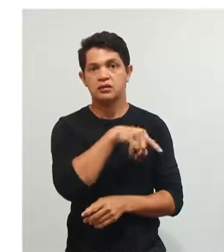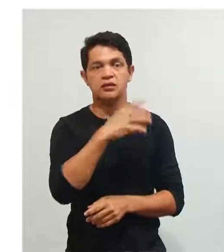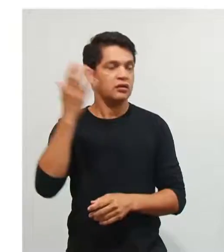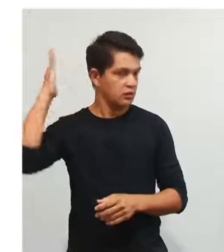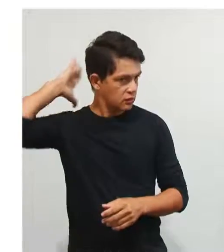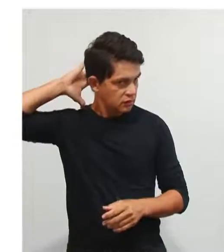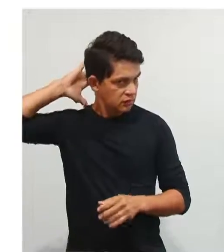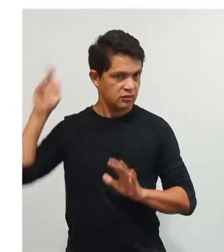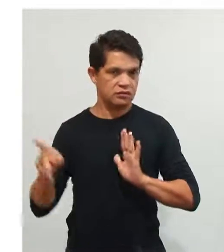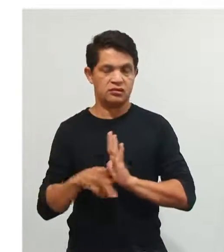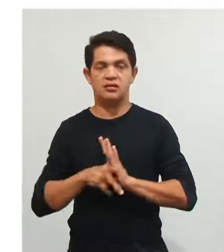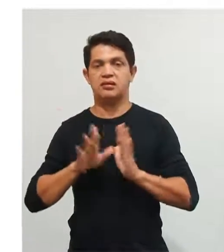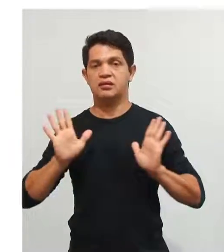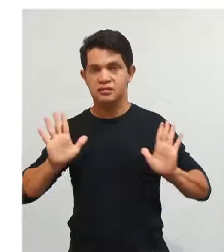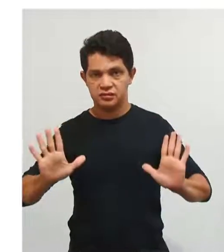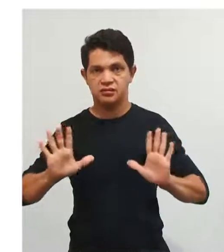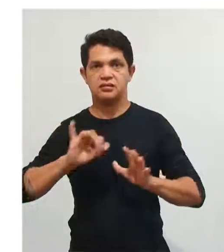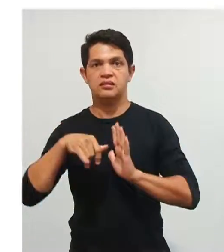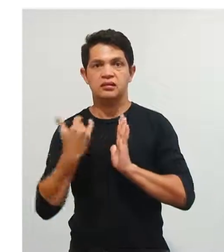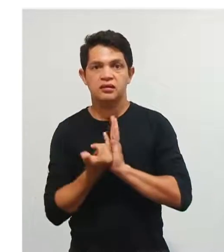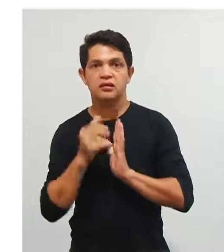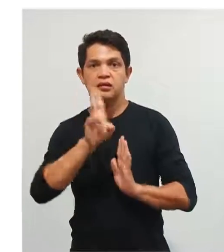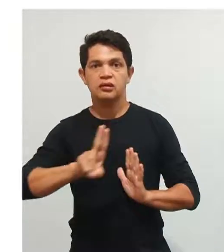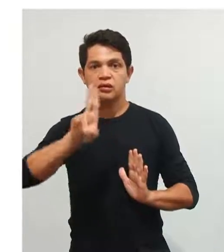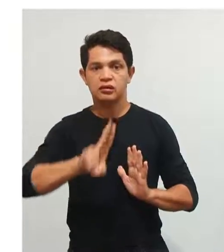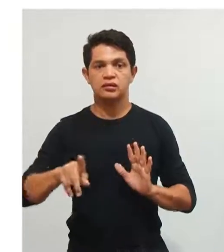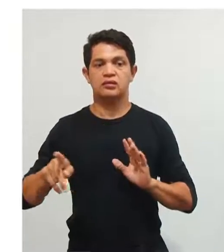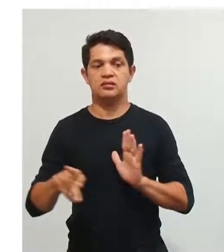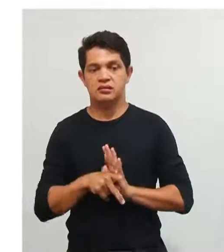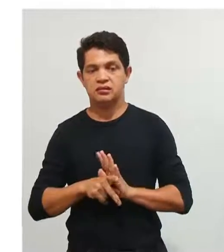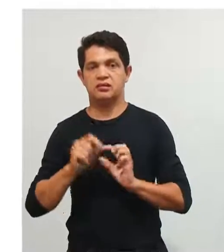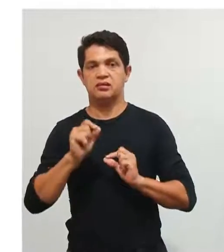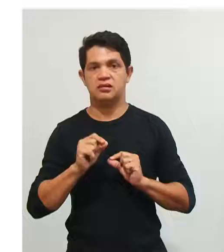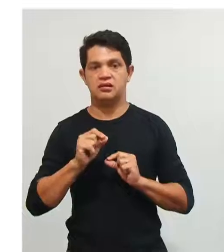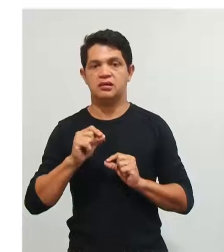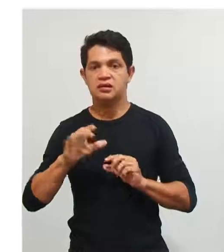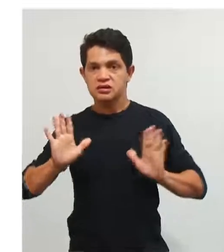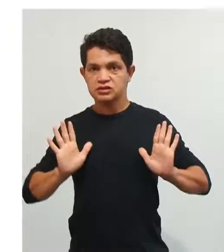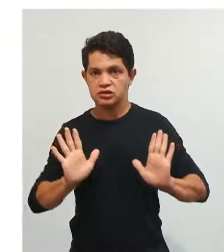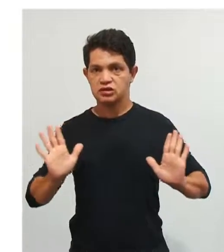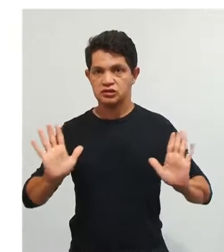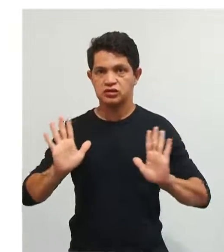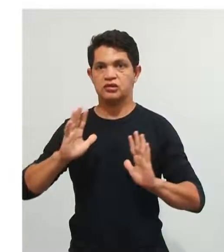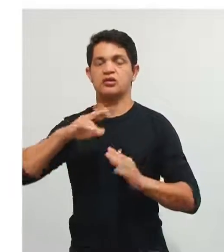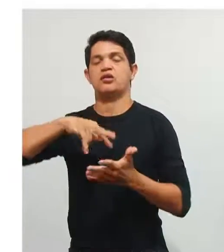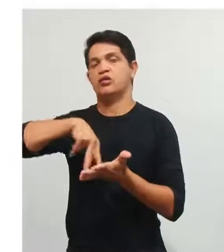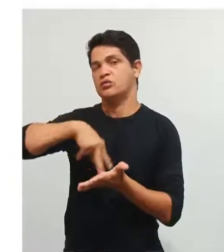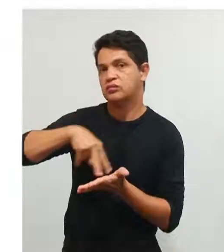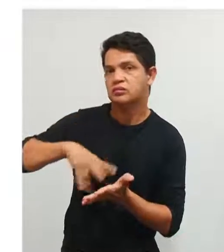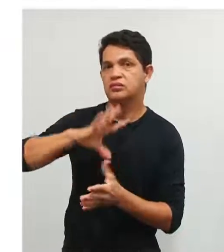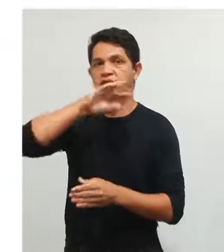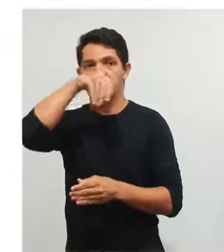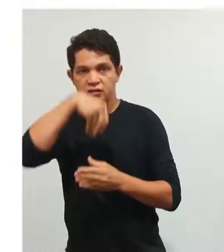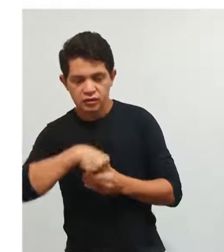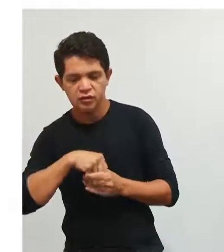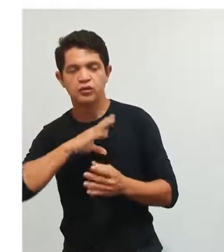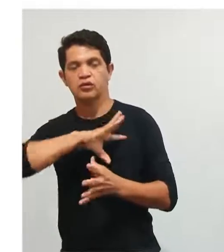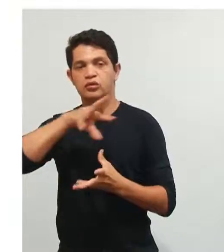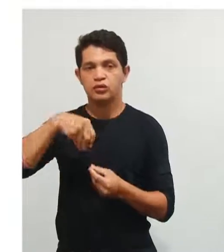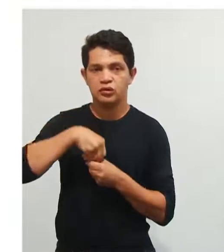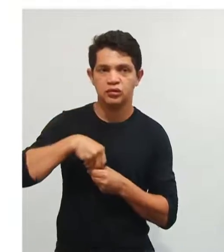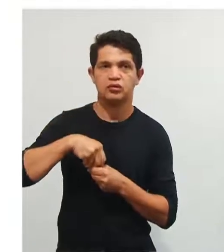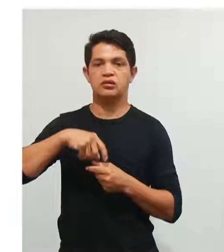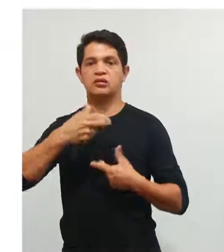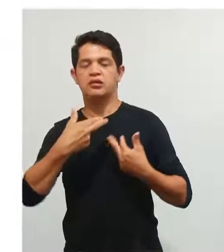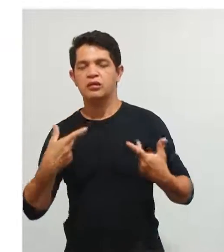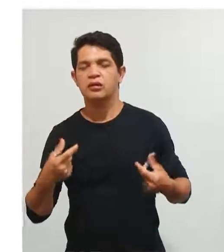carimbó raiz. São utilizados também afoxé, banjo, flauta,